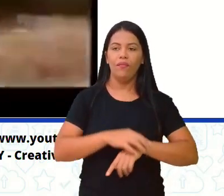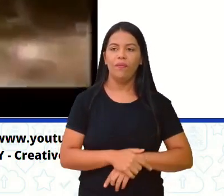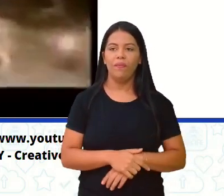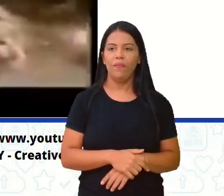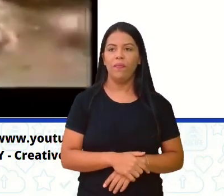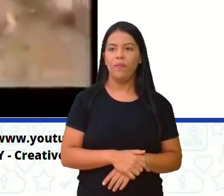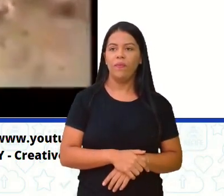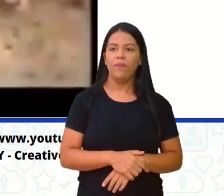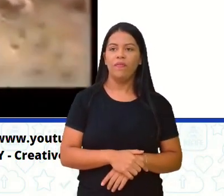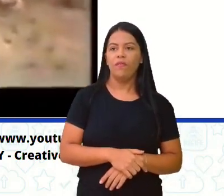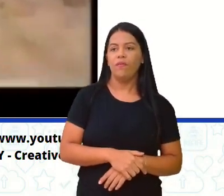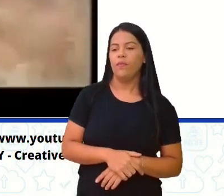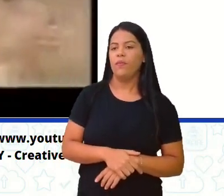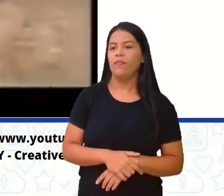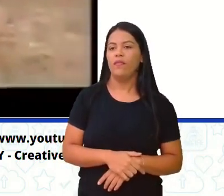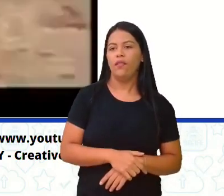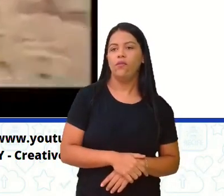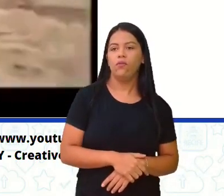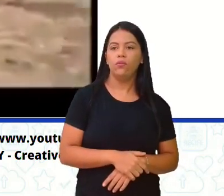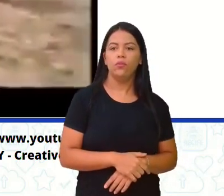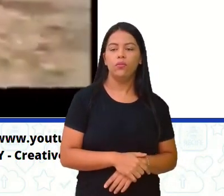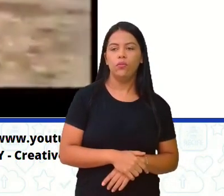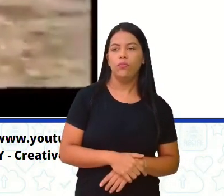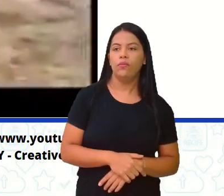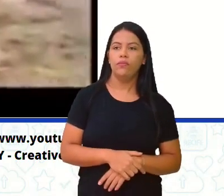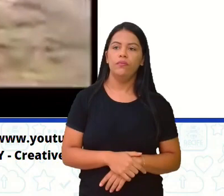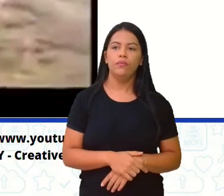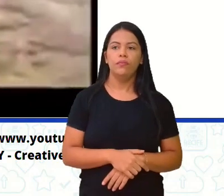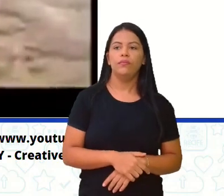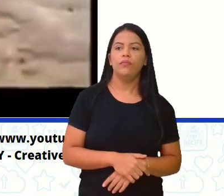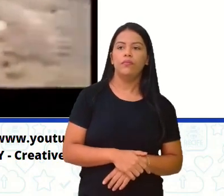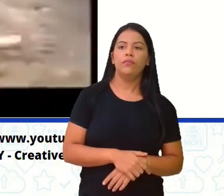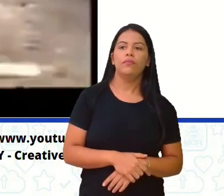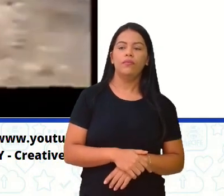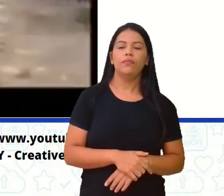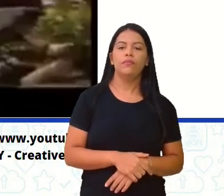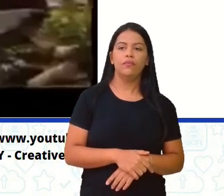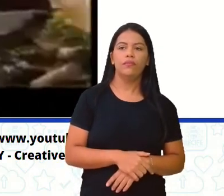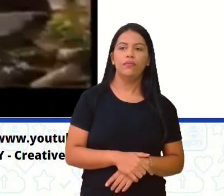Oi, não bate não, se bateu quero. Se bateu quero.